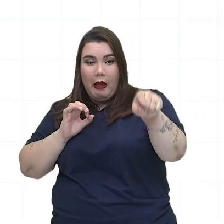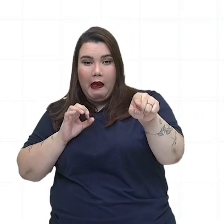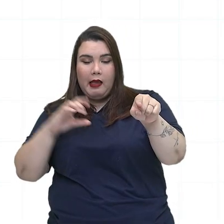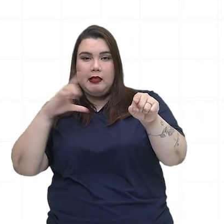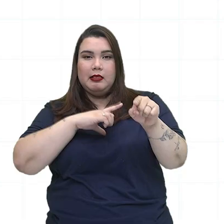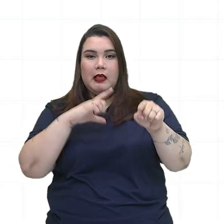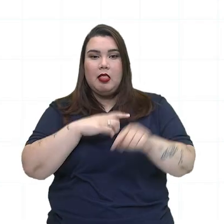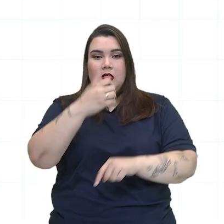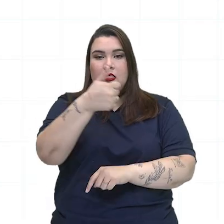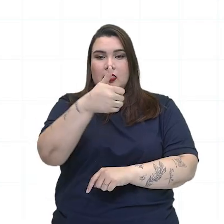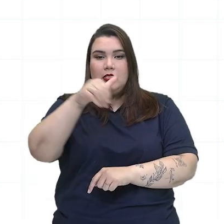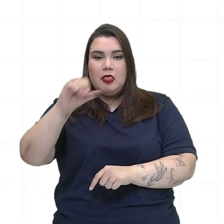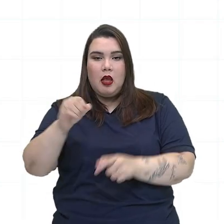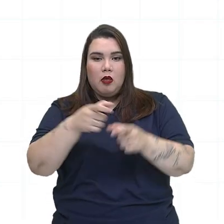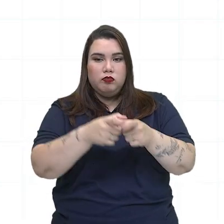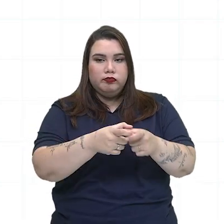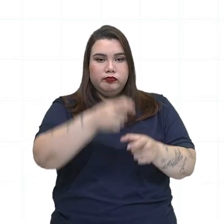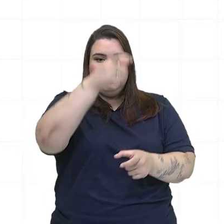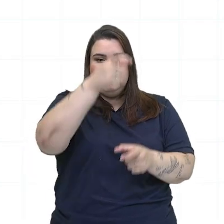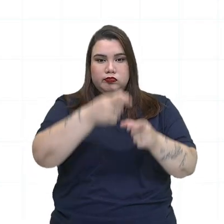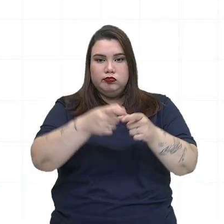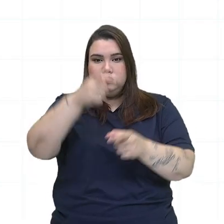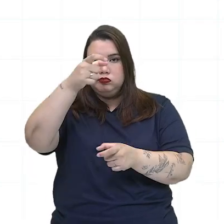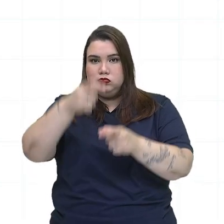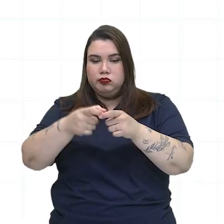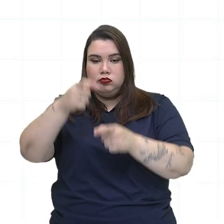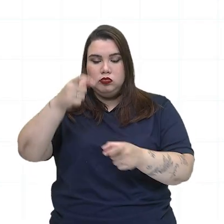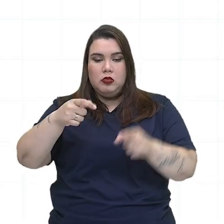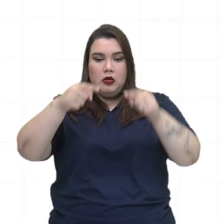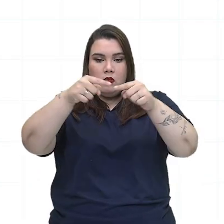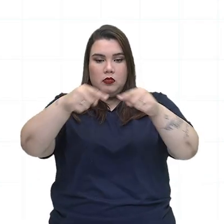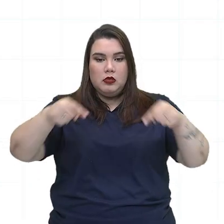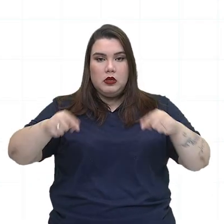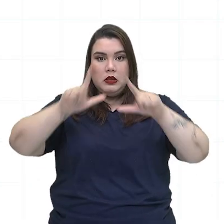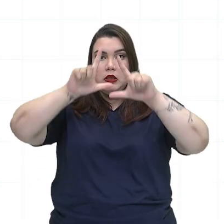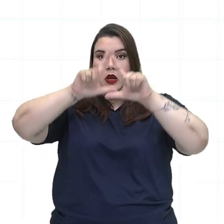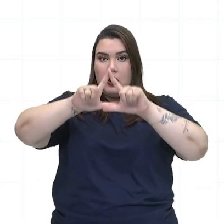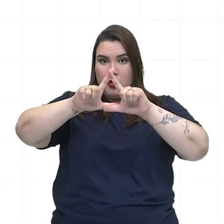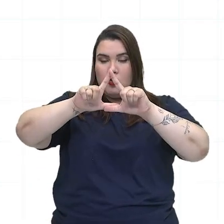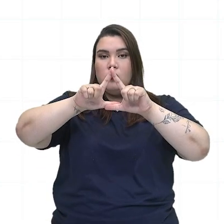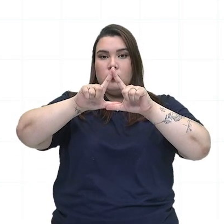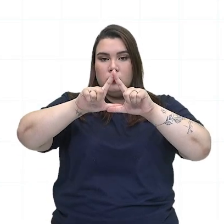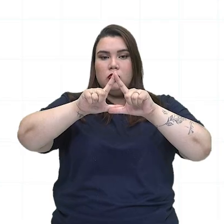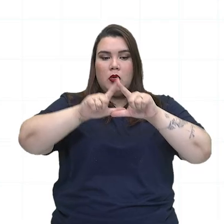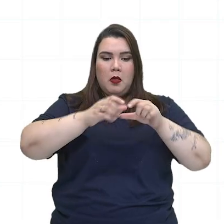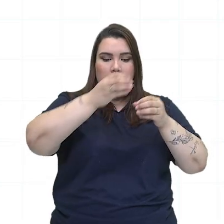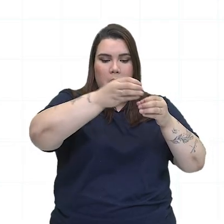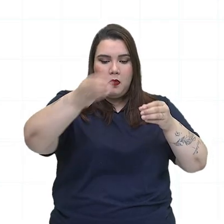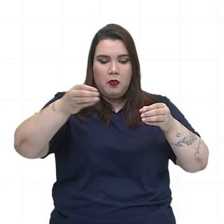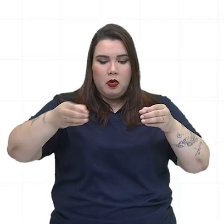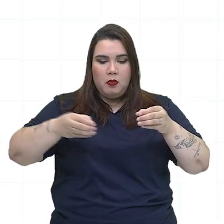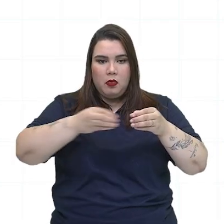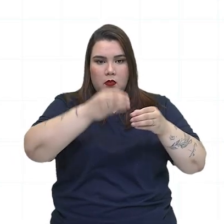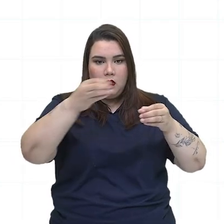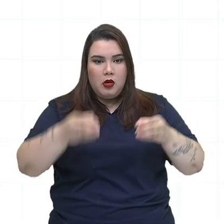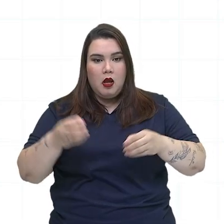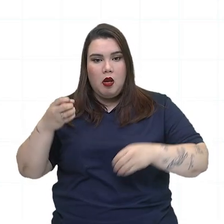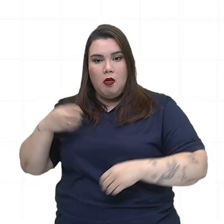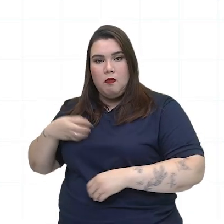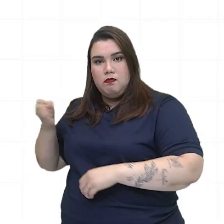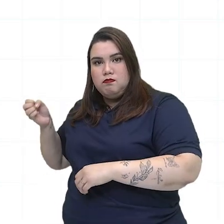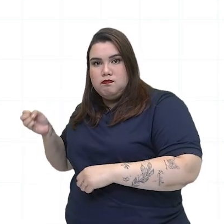pinos, dispostos na forma de um triângulo, e derrubar o maior número possível de pinos. Eu já